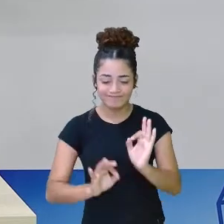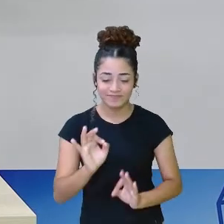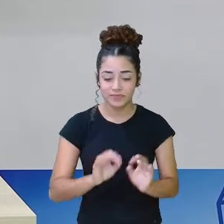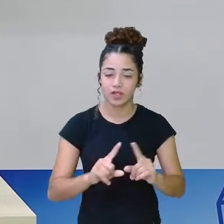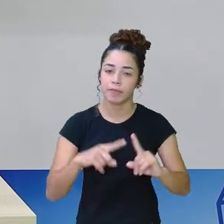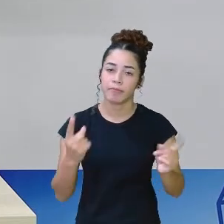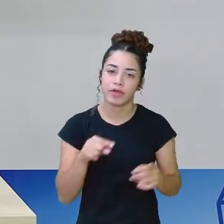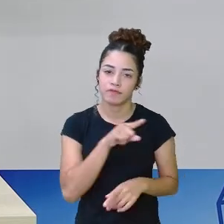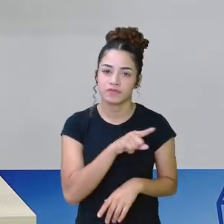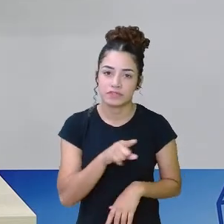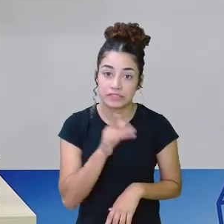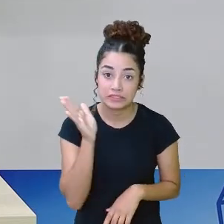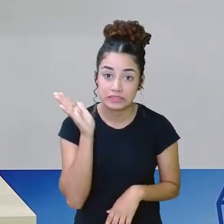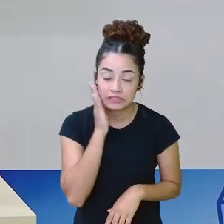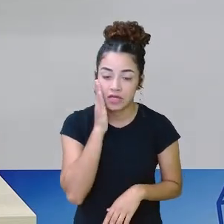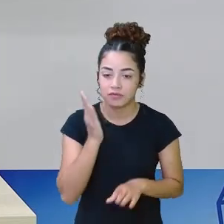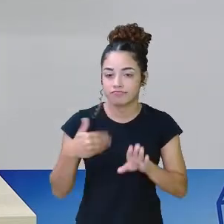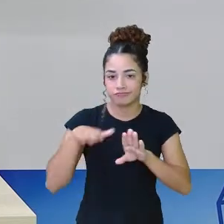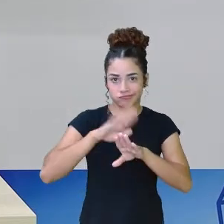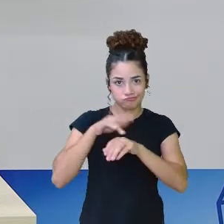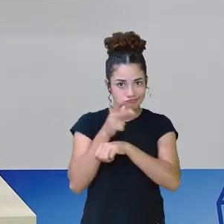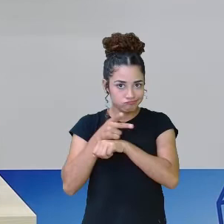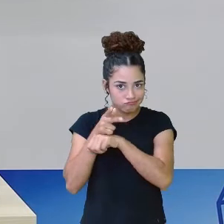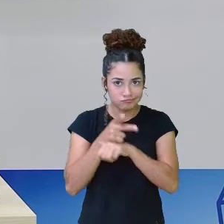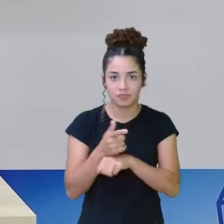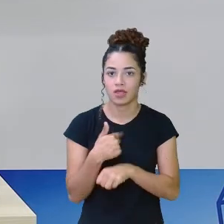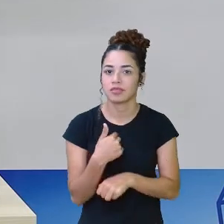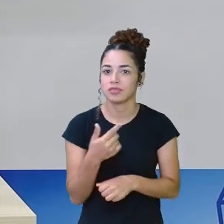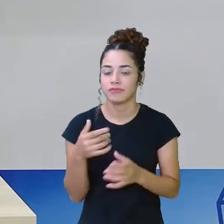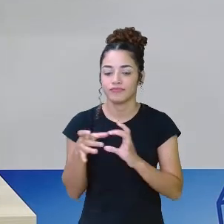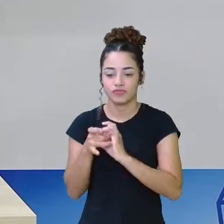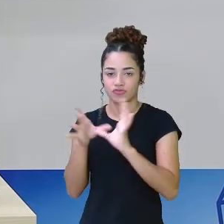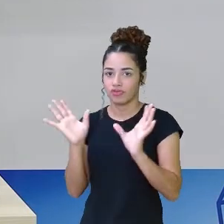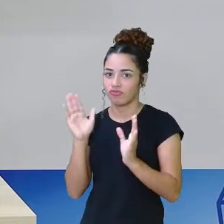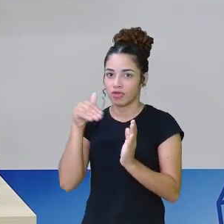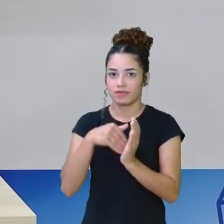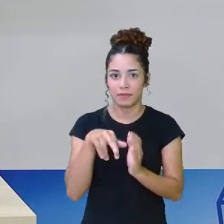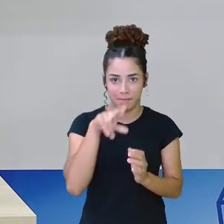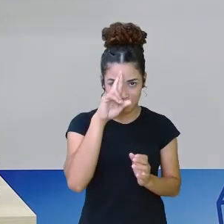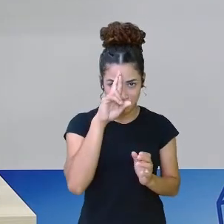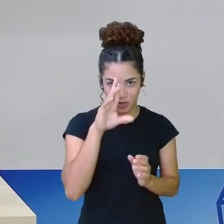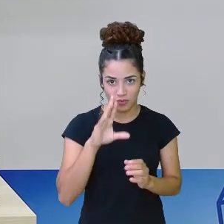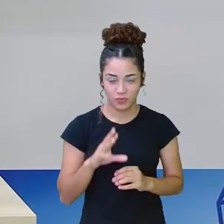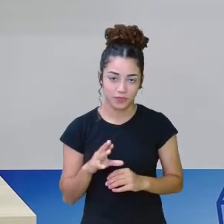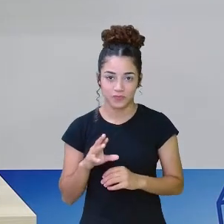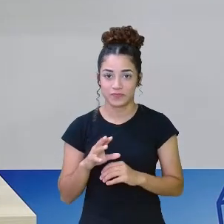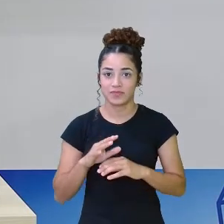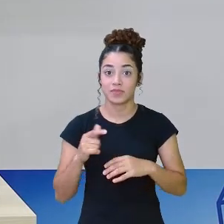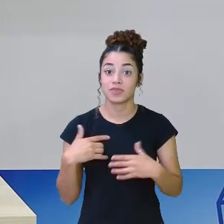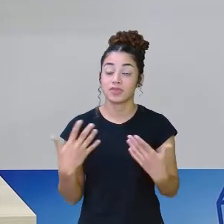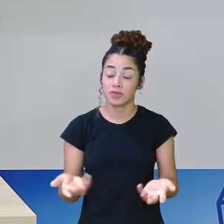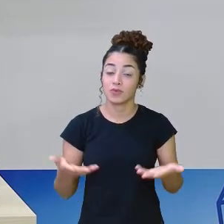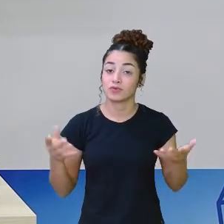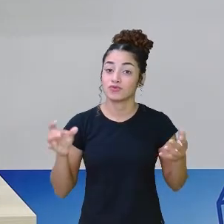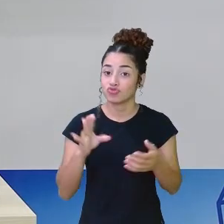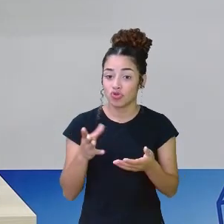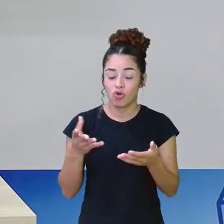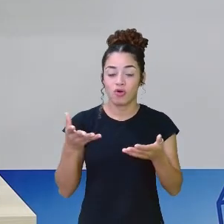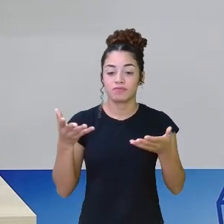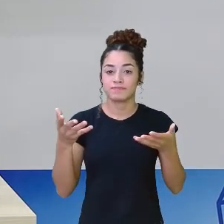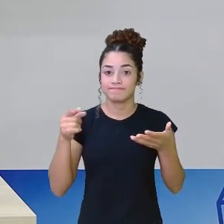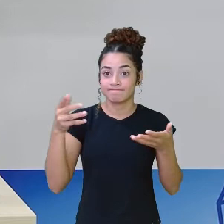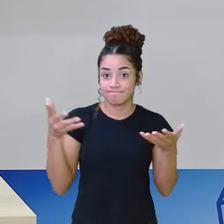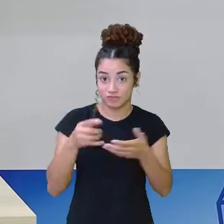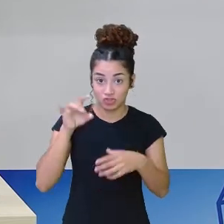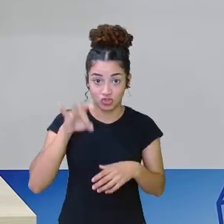que a produção não me deixa ficar até o meio-dia. Então, eu vou fazer só mais essa, antes que